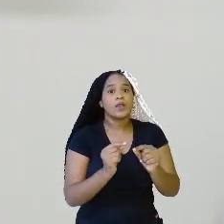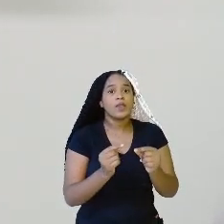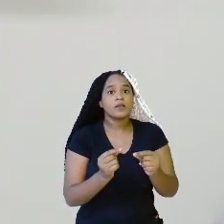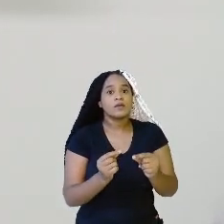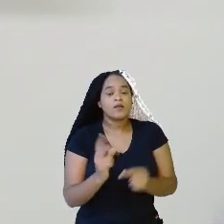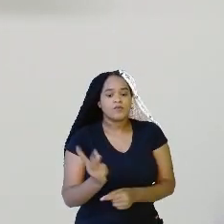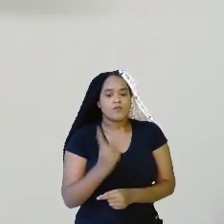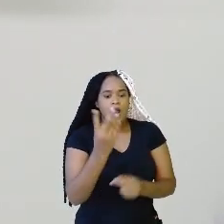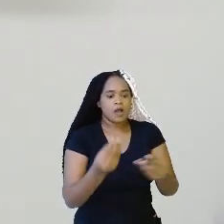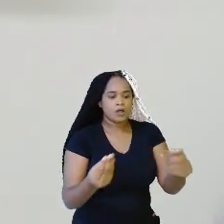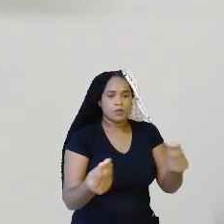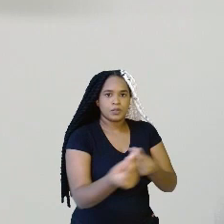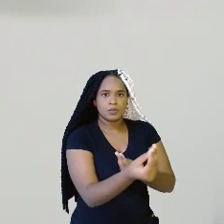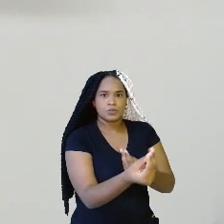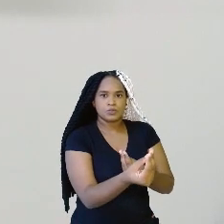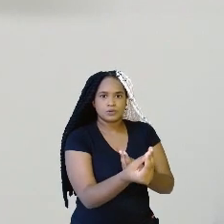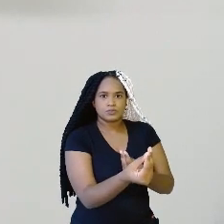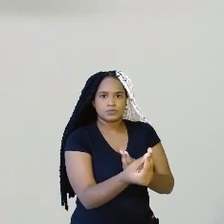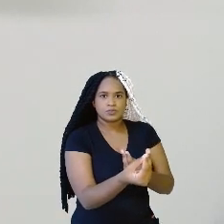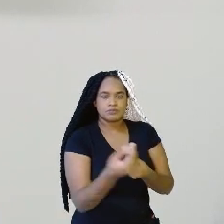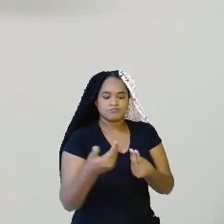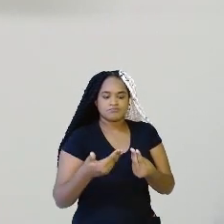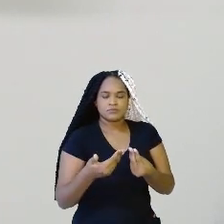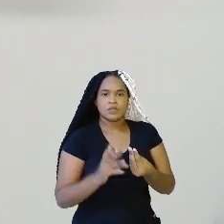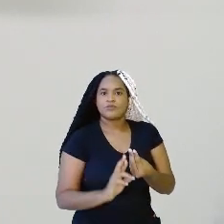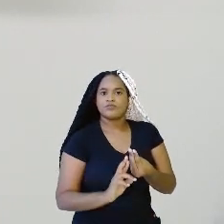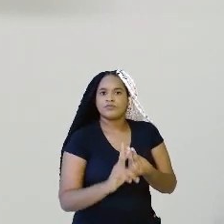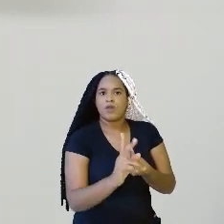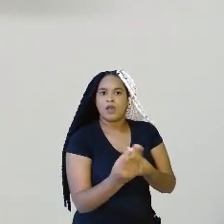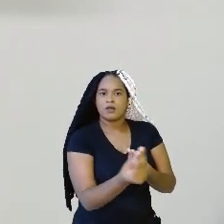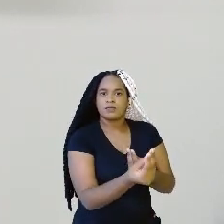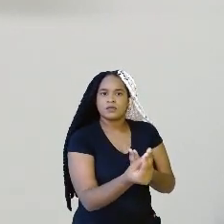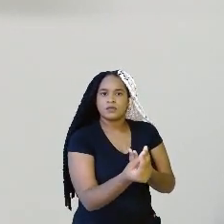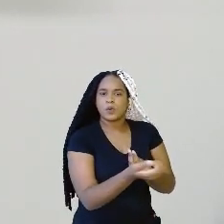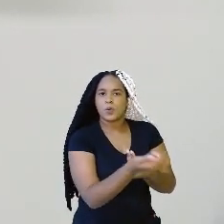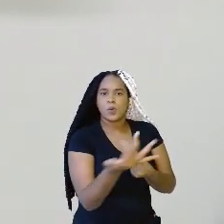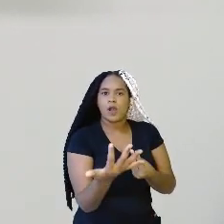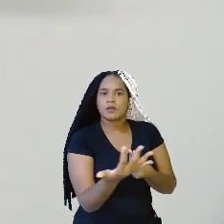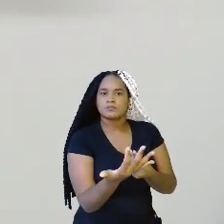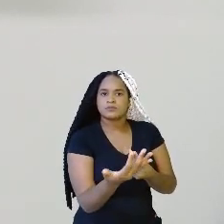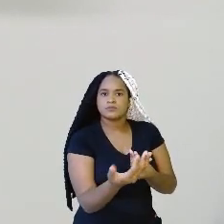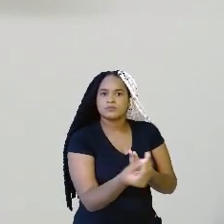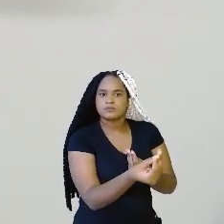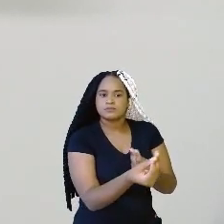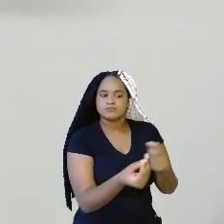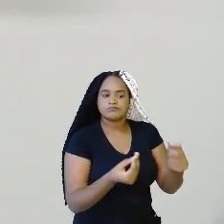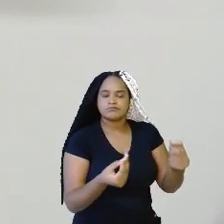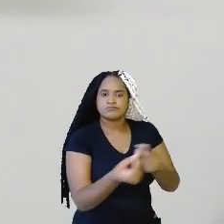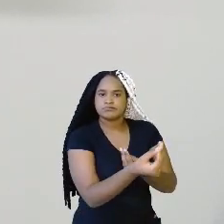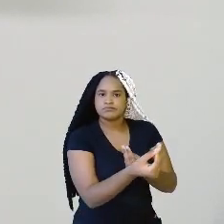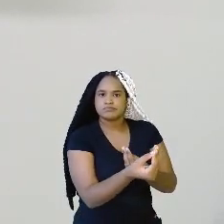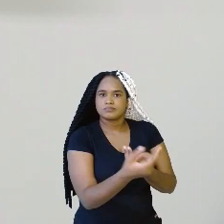quero troco, eu vou querer a diferença. E se eu quero diferença,